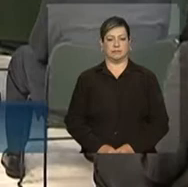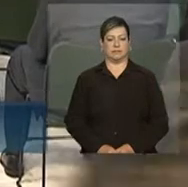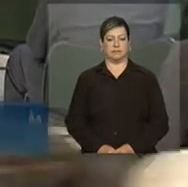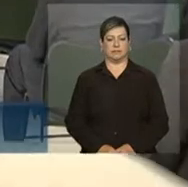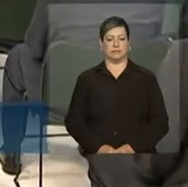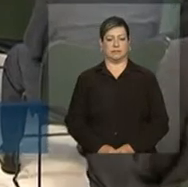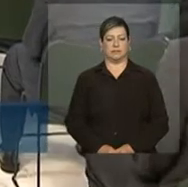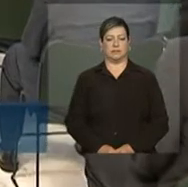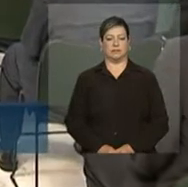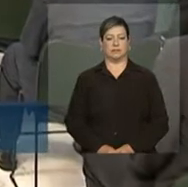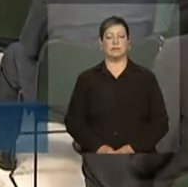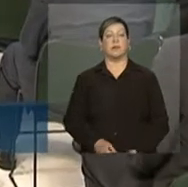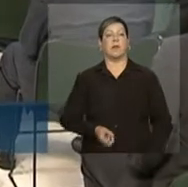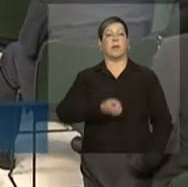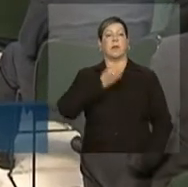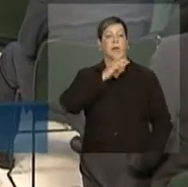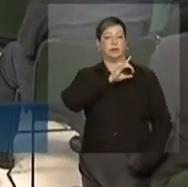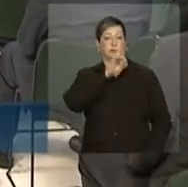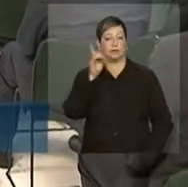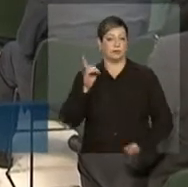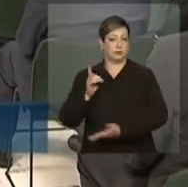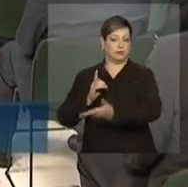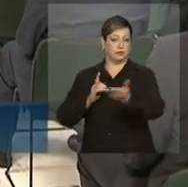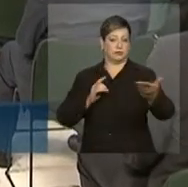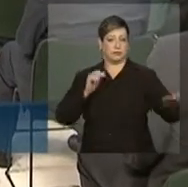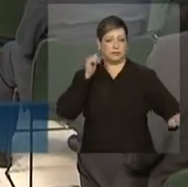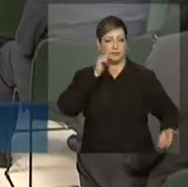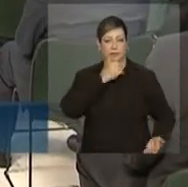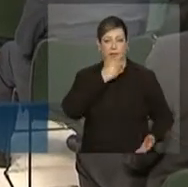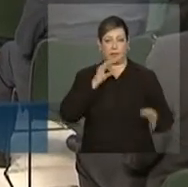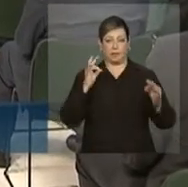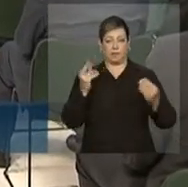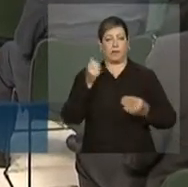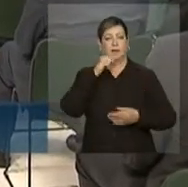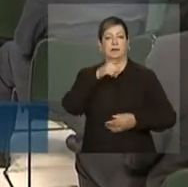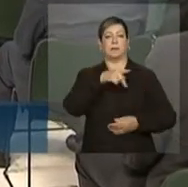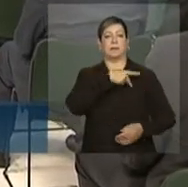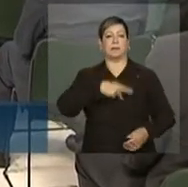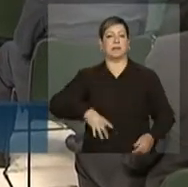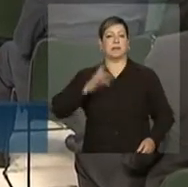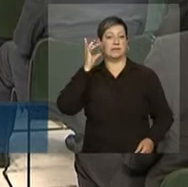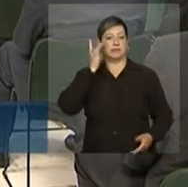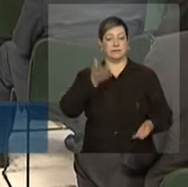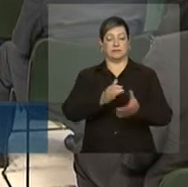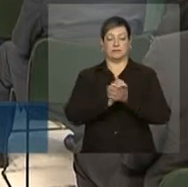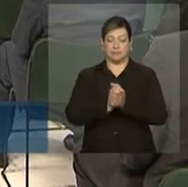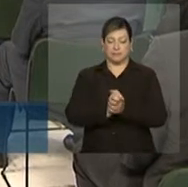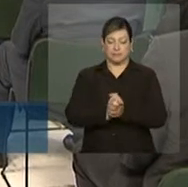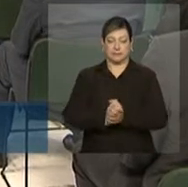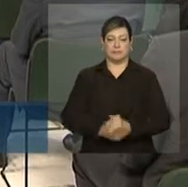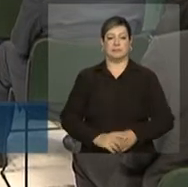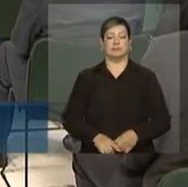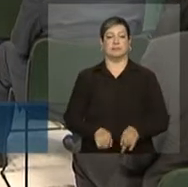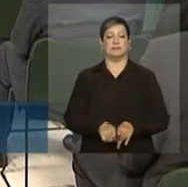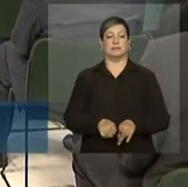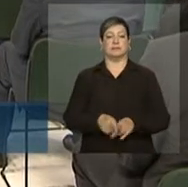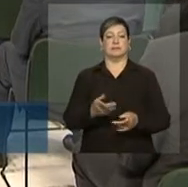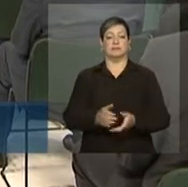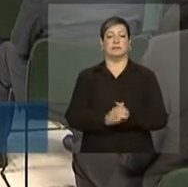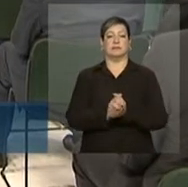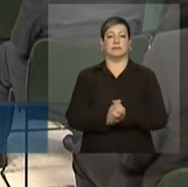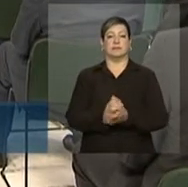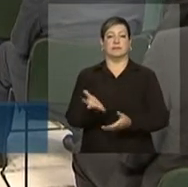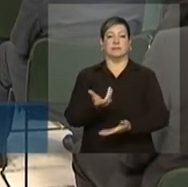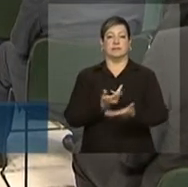Bom dia, senhoras, bom dia, senhores. Excelentíssima senhora presidente da República, Dilma Rousseff. Excelentíssima senhora